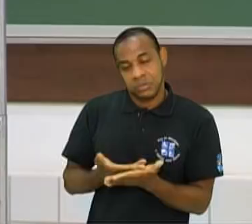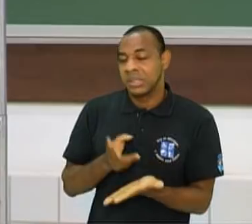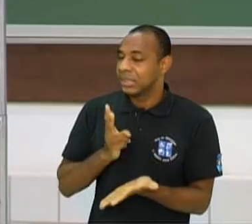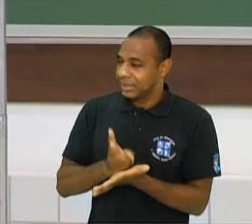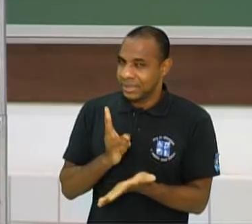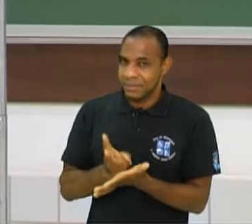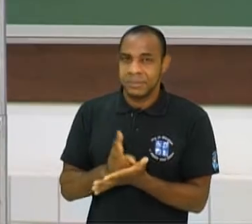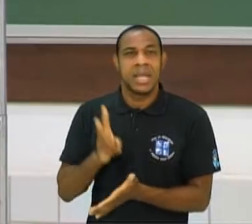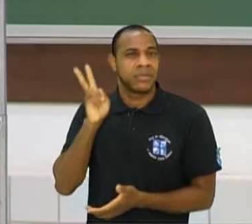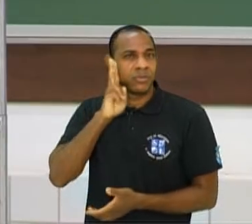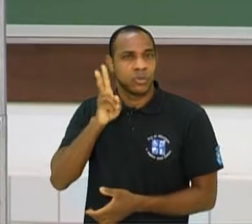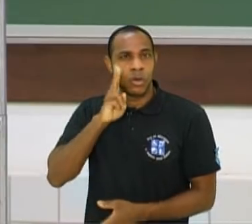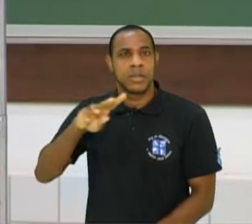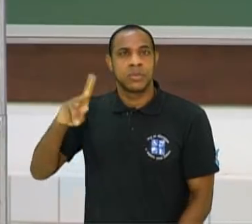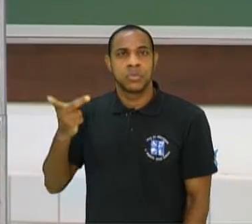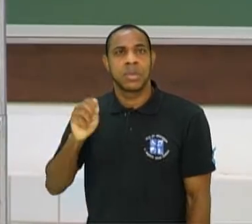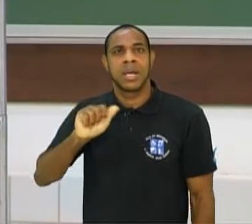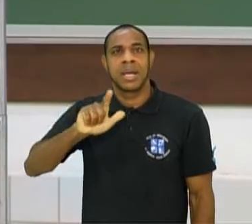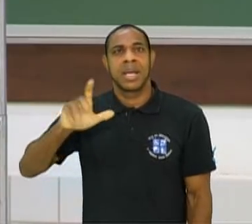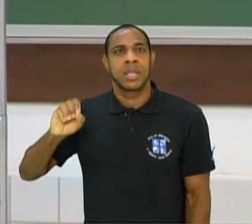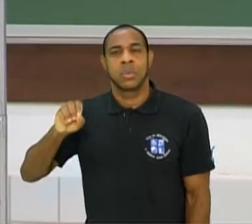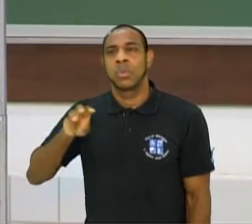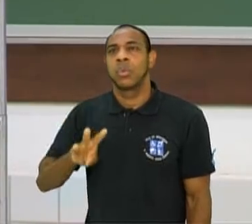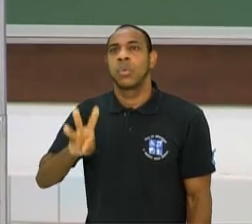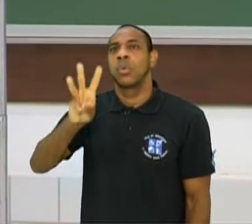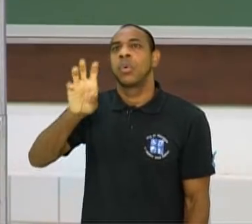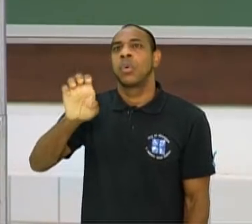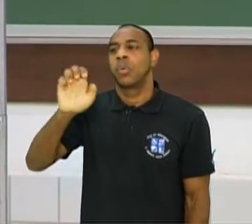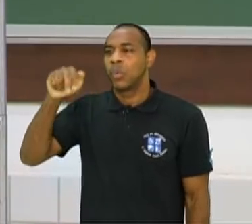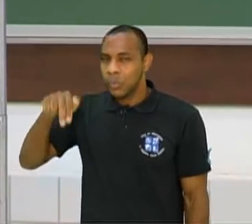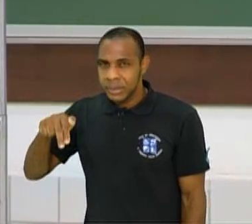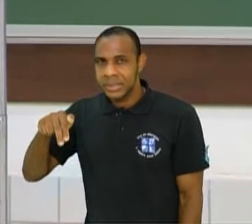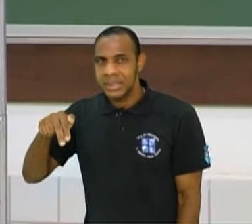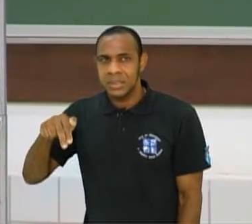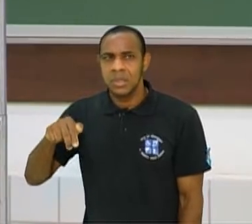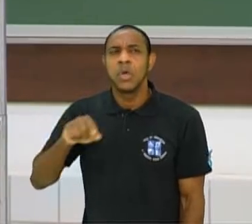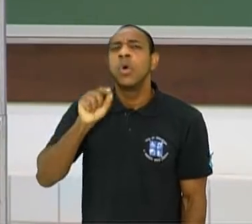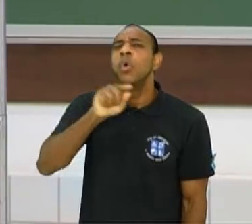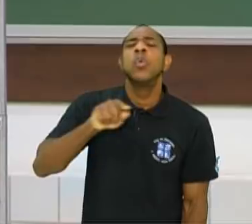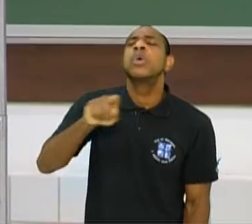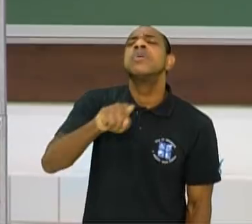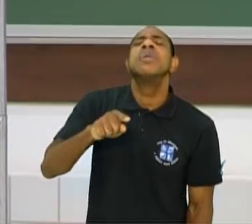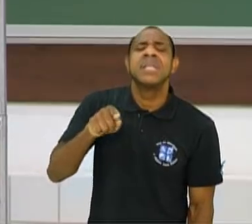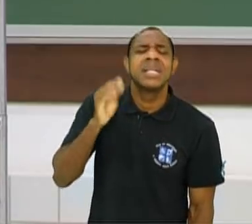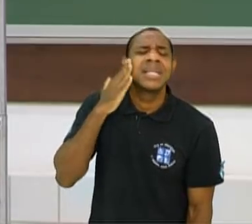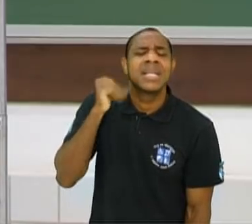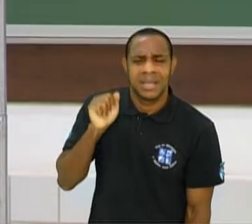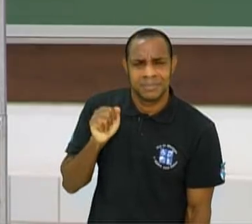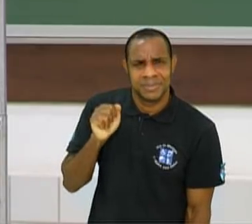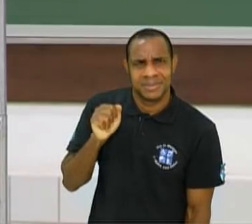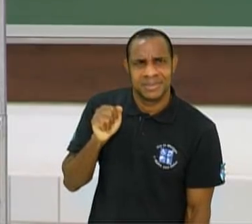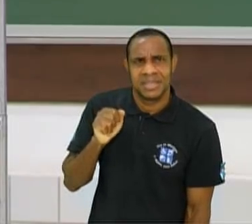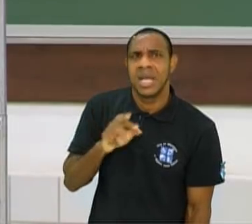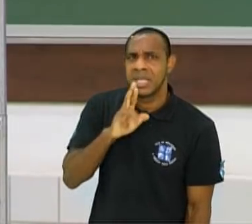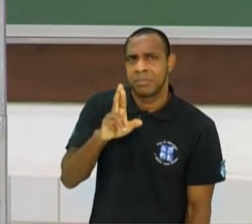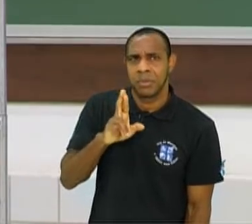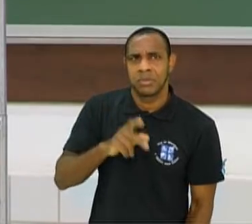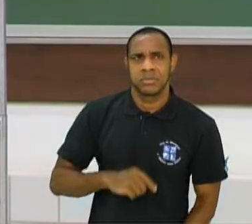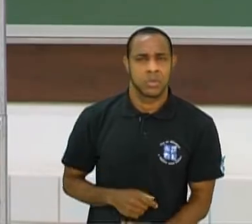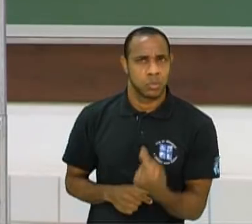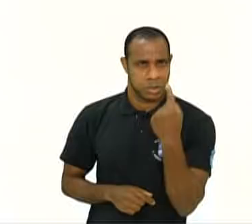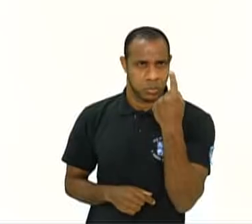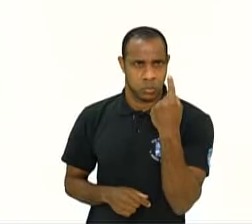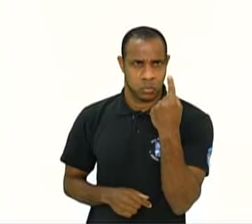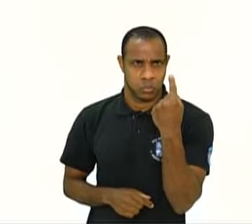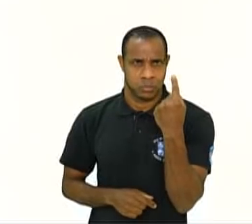estuda um pouquinho sobre ele, vocês estão no 9º ano, já devem conhecer alguma coisa. Então, eu quero saber o que vocês sabem. Respondam para mim a questão número 1.